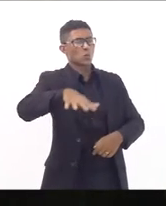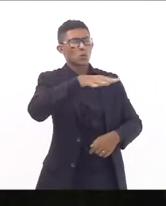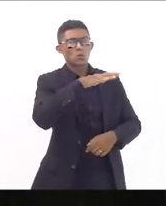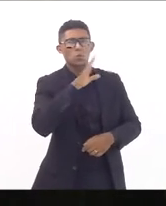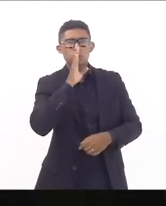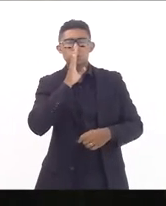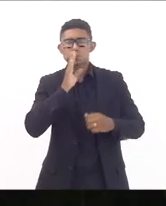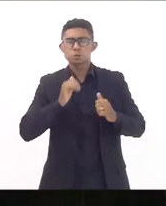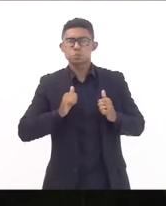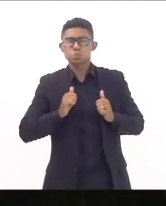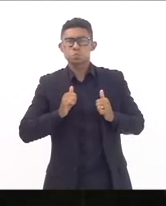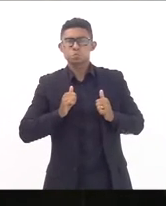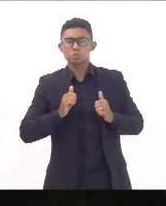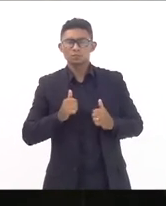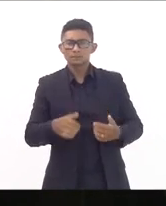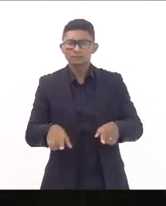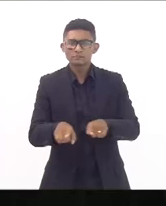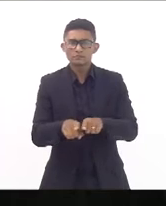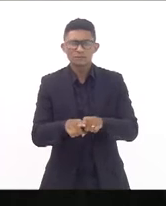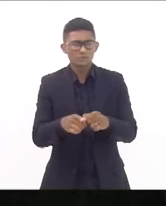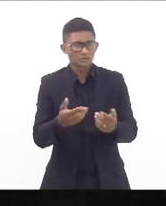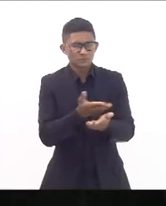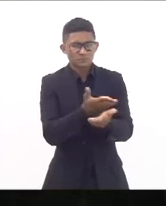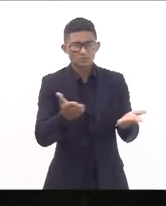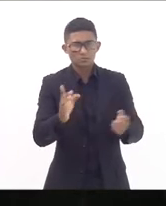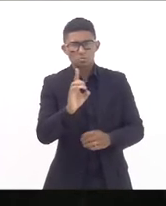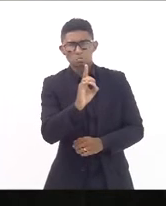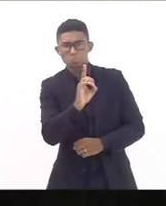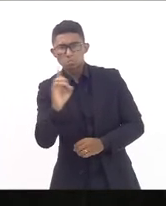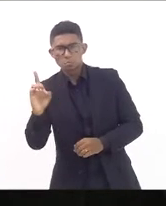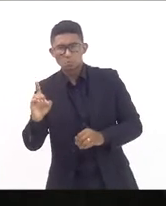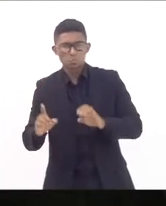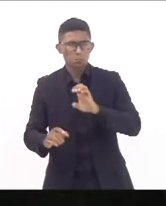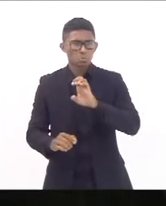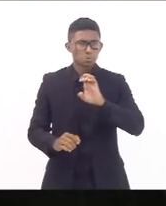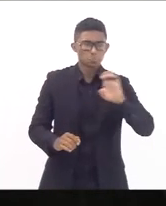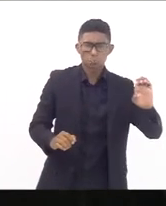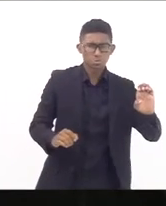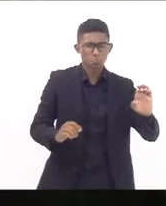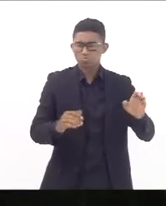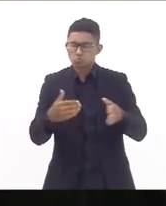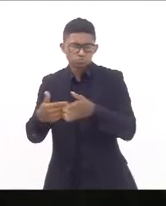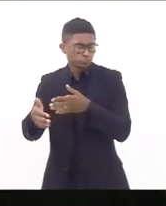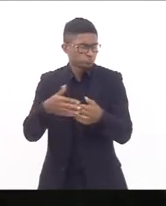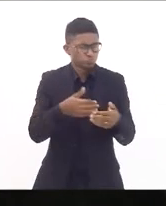Que tenham dúvidas, sejam de direita ou de esquerda,